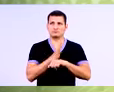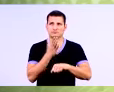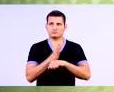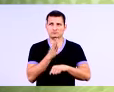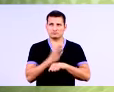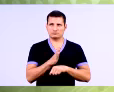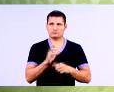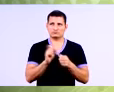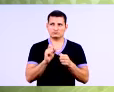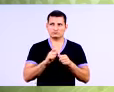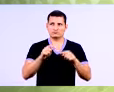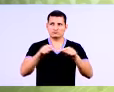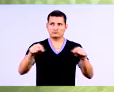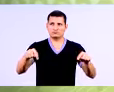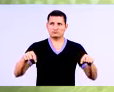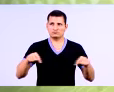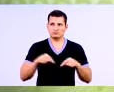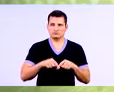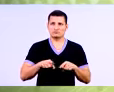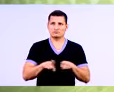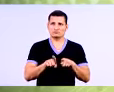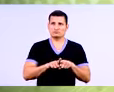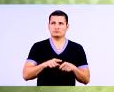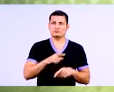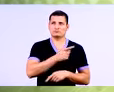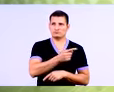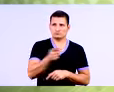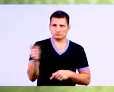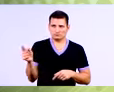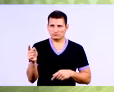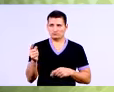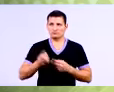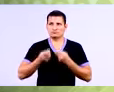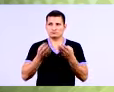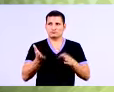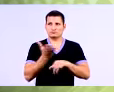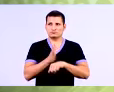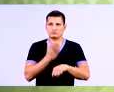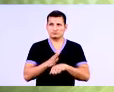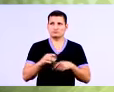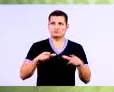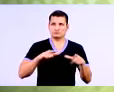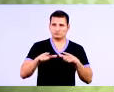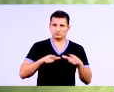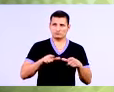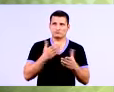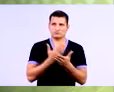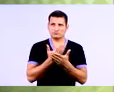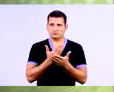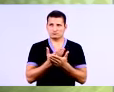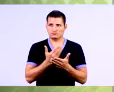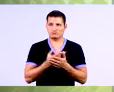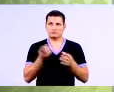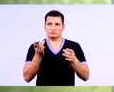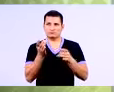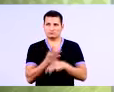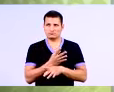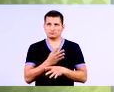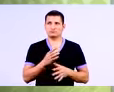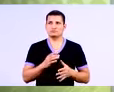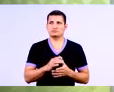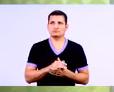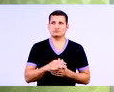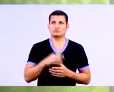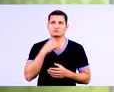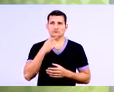atividades feitas em sala e durante a semana para a entrega das atividades. Trabalhem nisso, concluam e